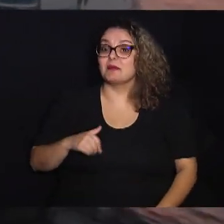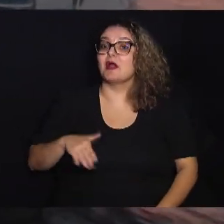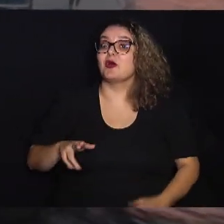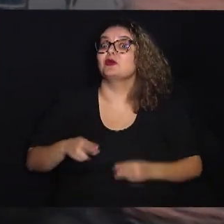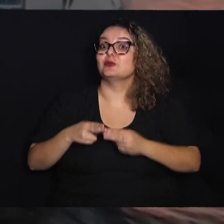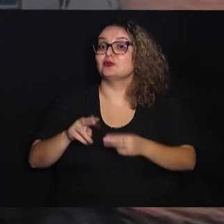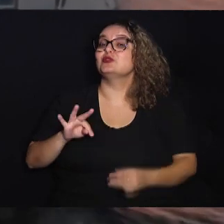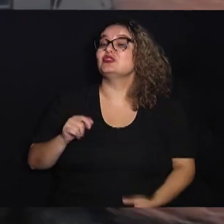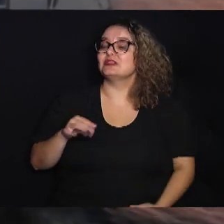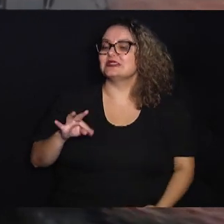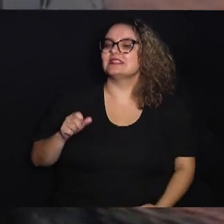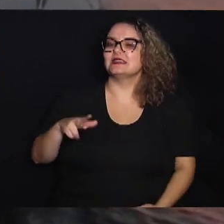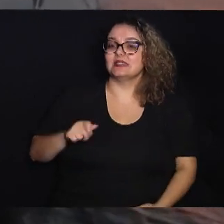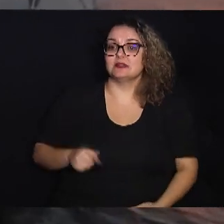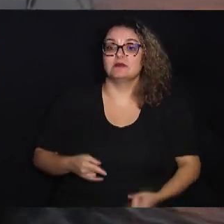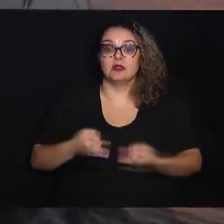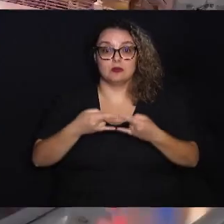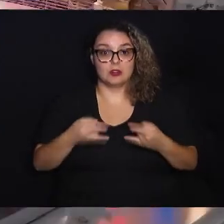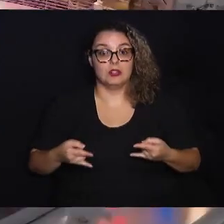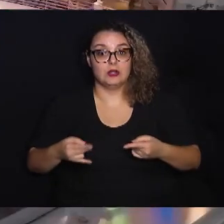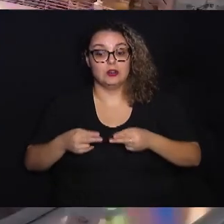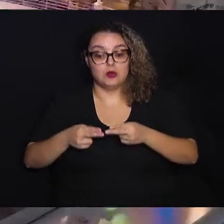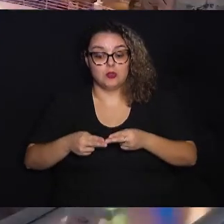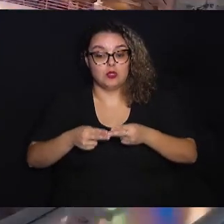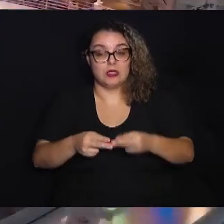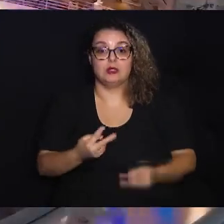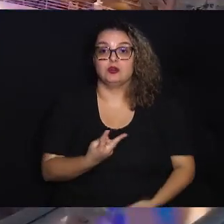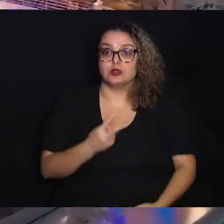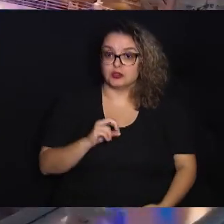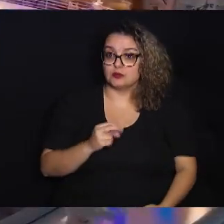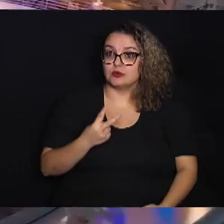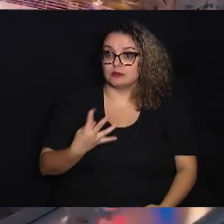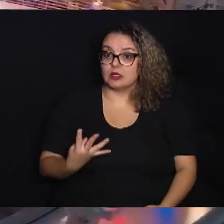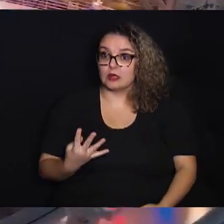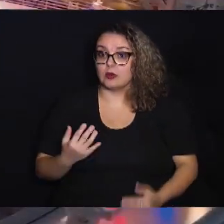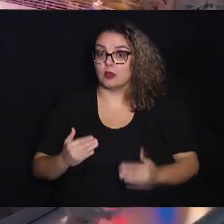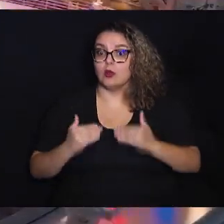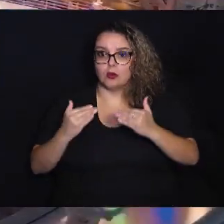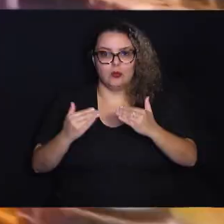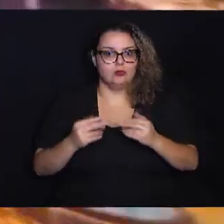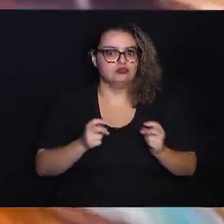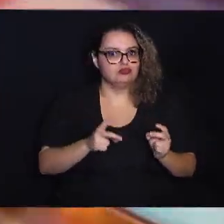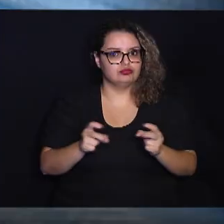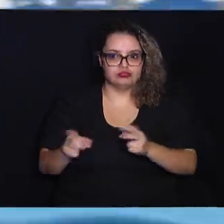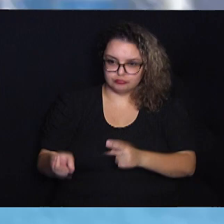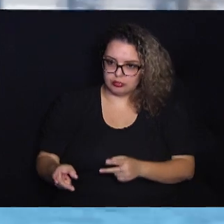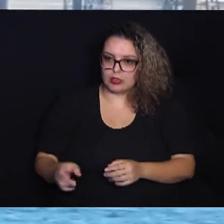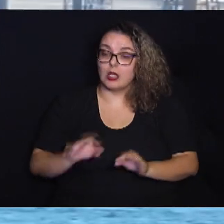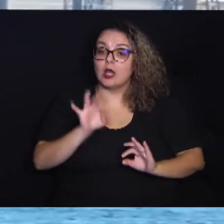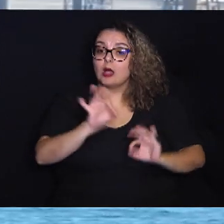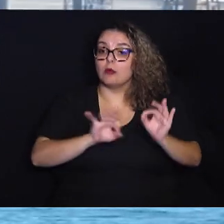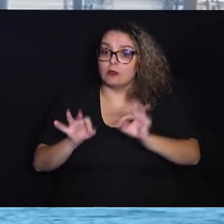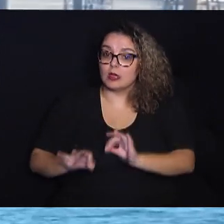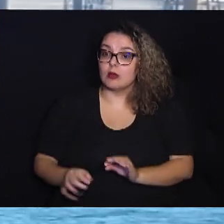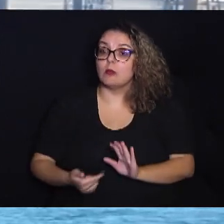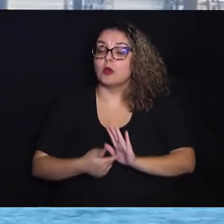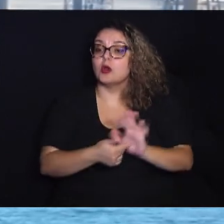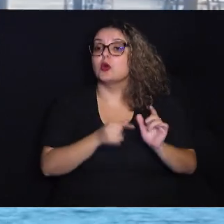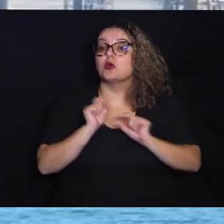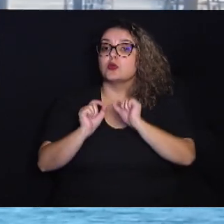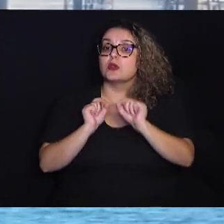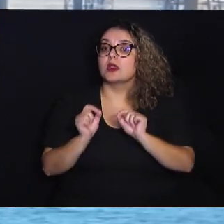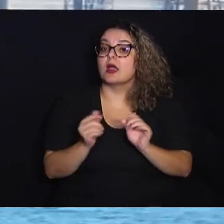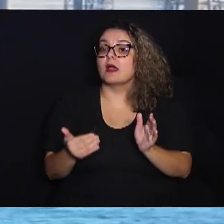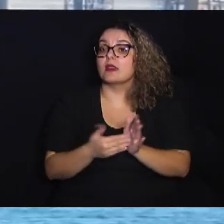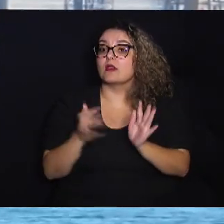Titanic. As vendas de passagens para navios de cruzeiro em 2024 atingiram níveis recordes. As projeções